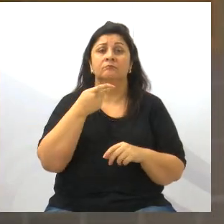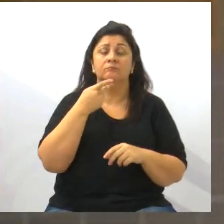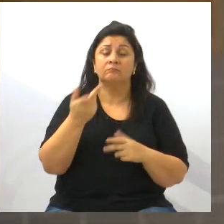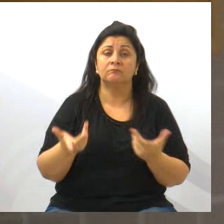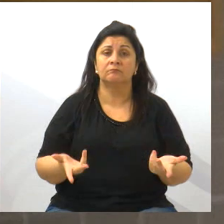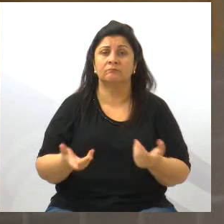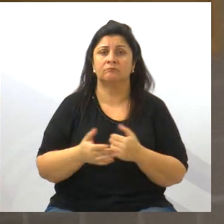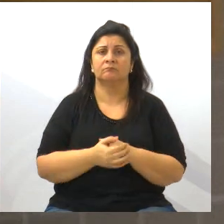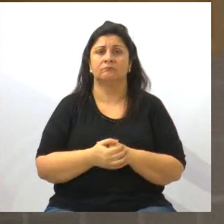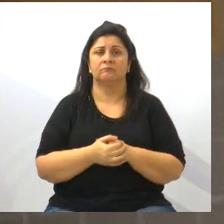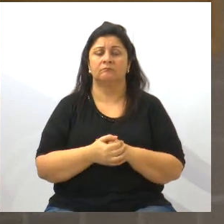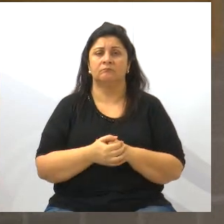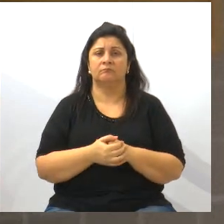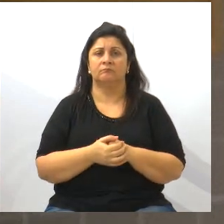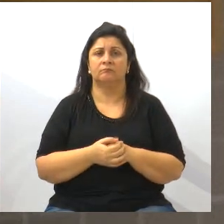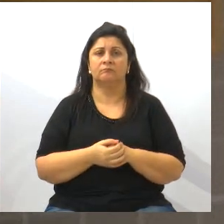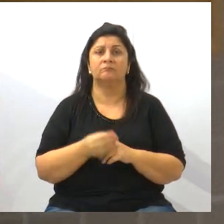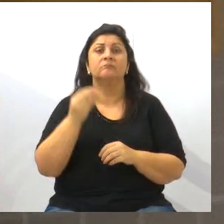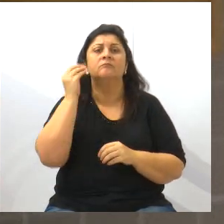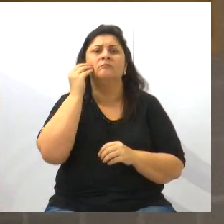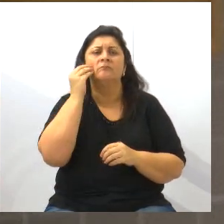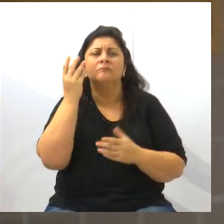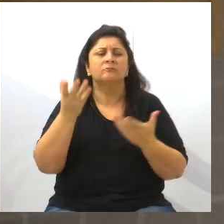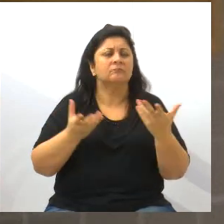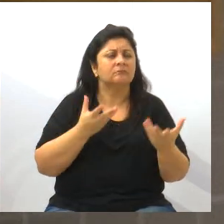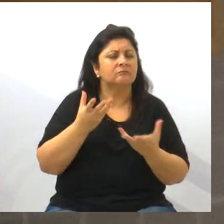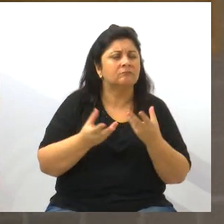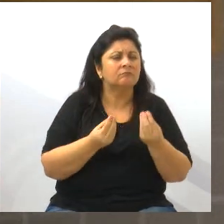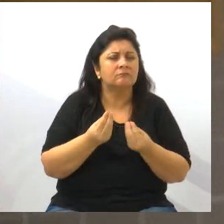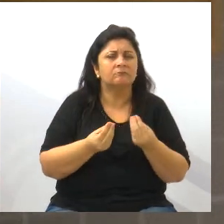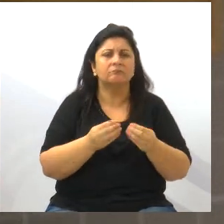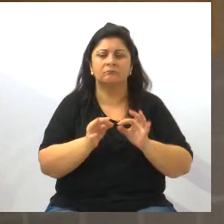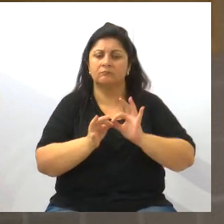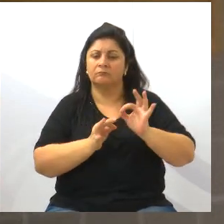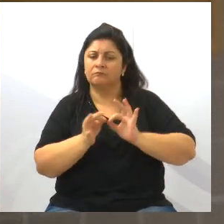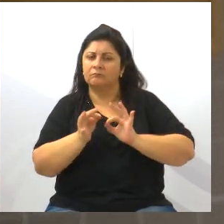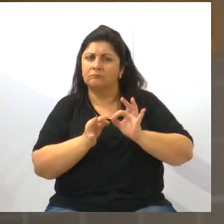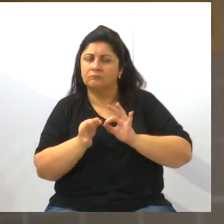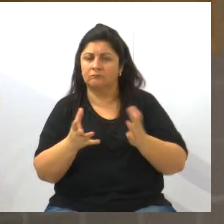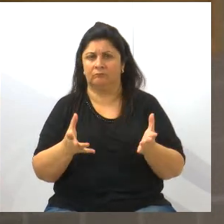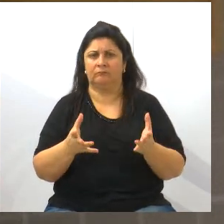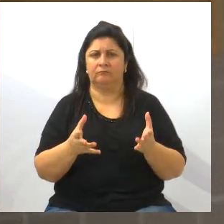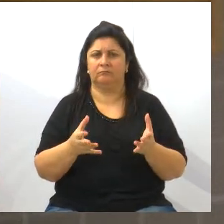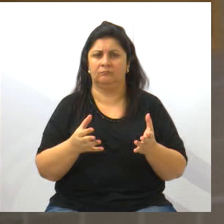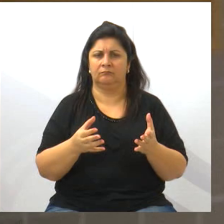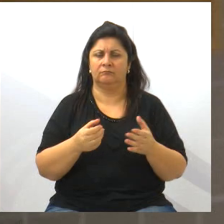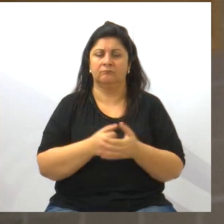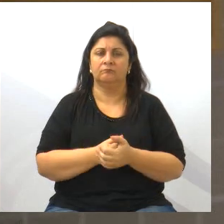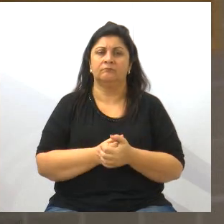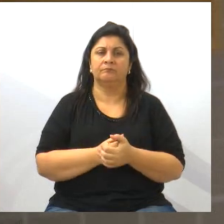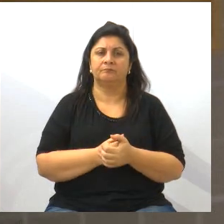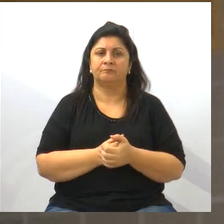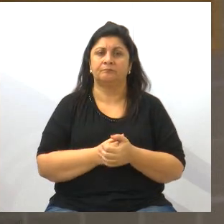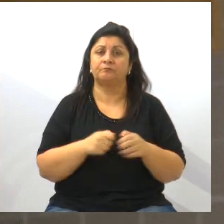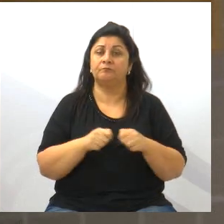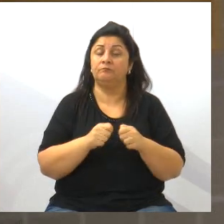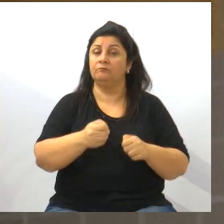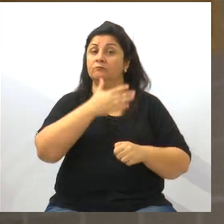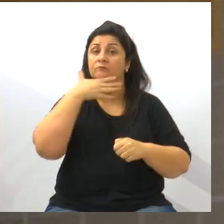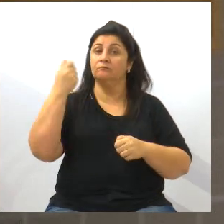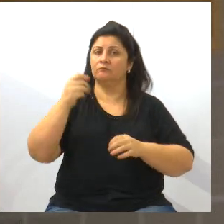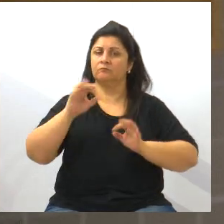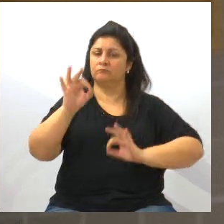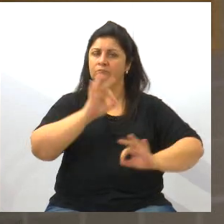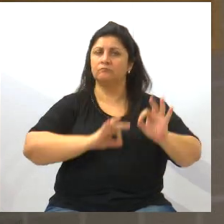isso, de buscar elementos para fundamentar o melhor possível, né, os projetos